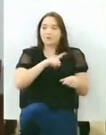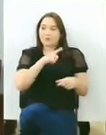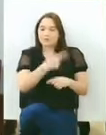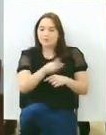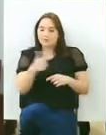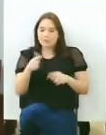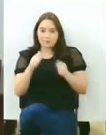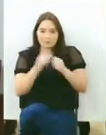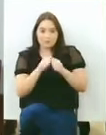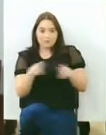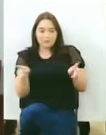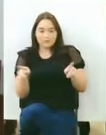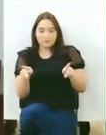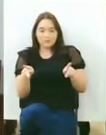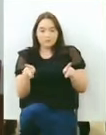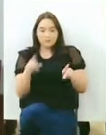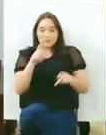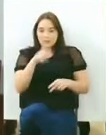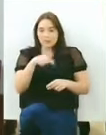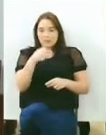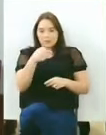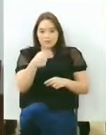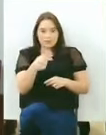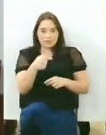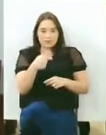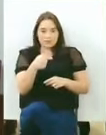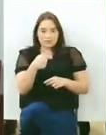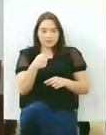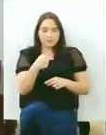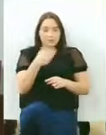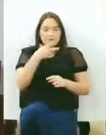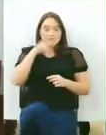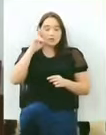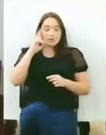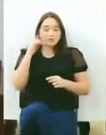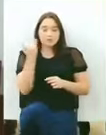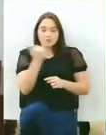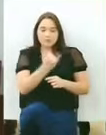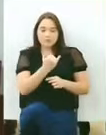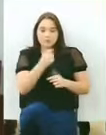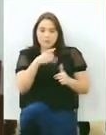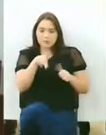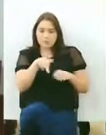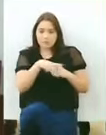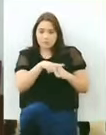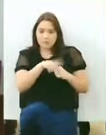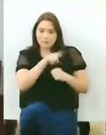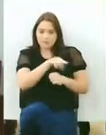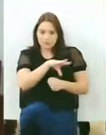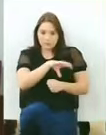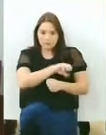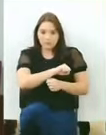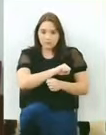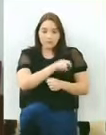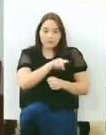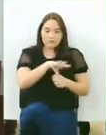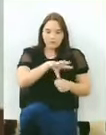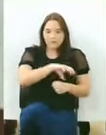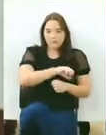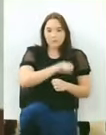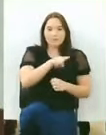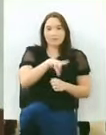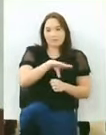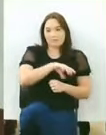de todos os demais apóstolos presentes, eram 7, o Senhor Jesus perguntou a Pedro 3 vezes, tu me